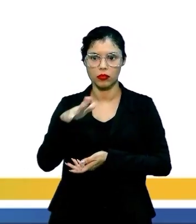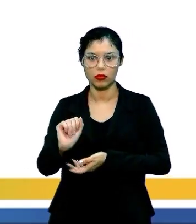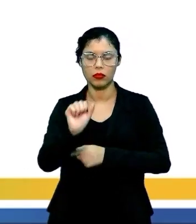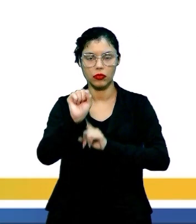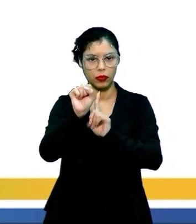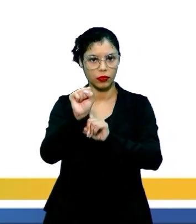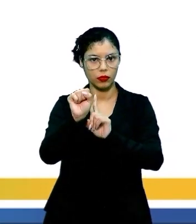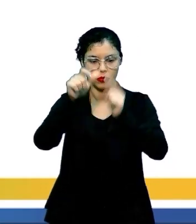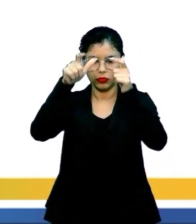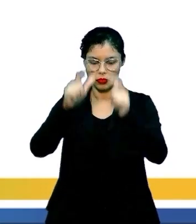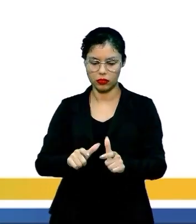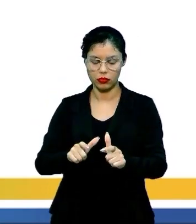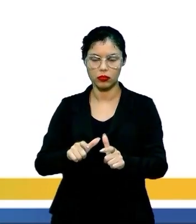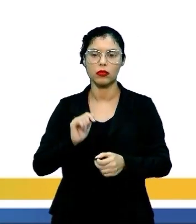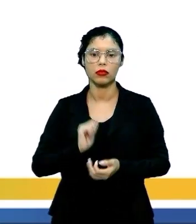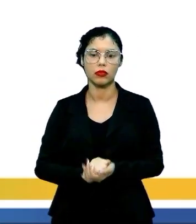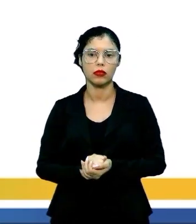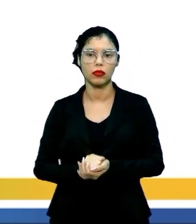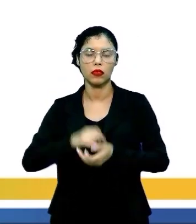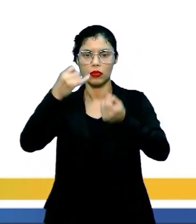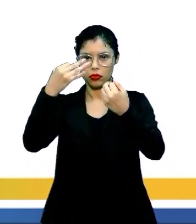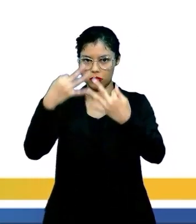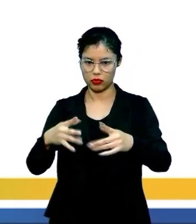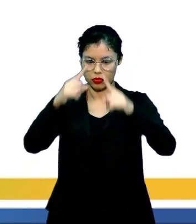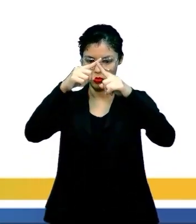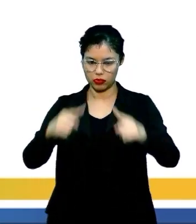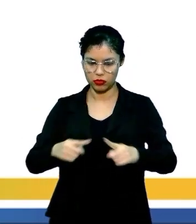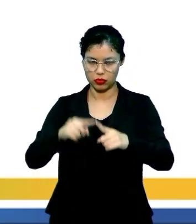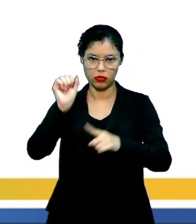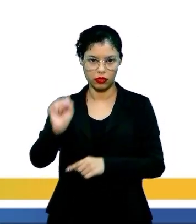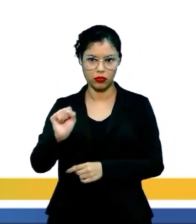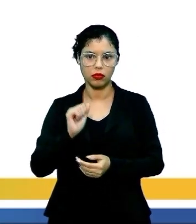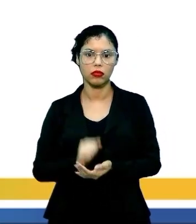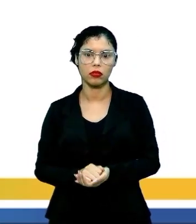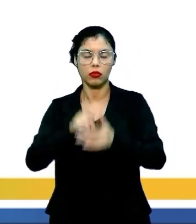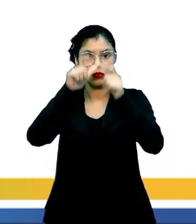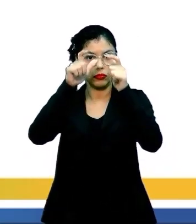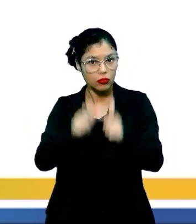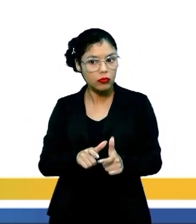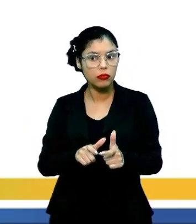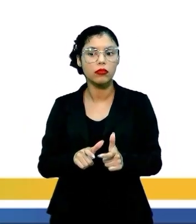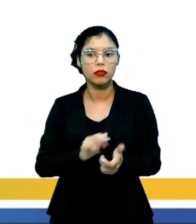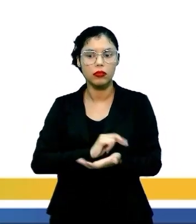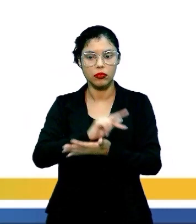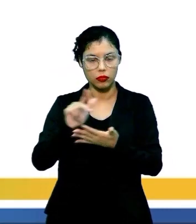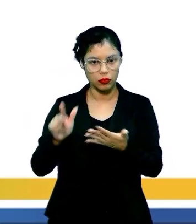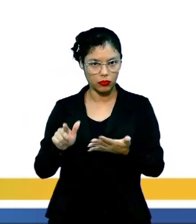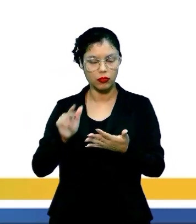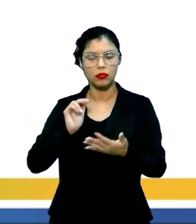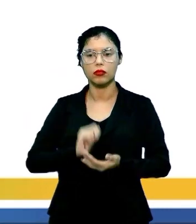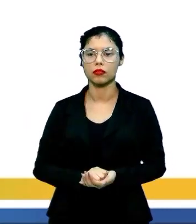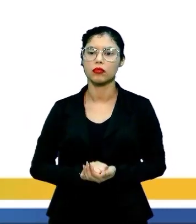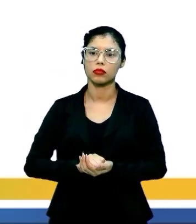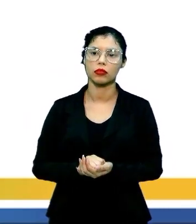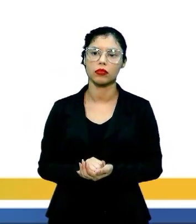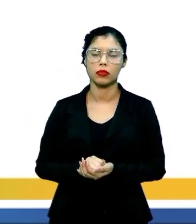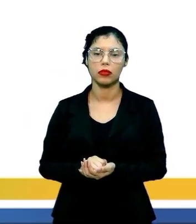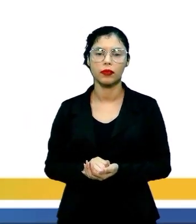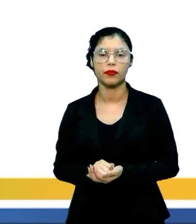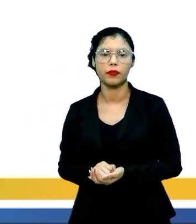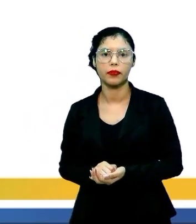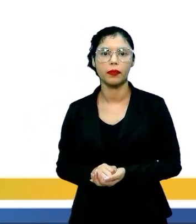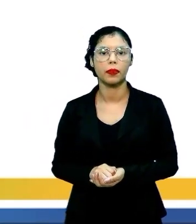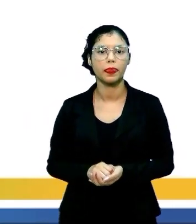S seria o espaço. Então, quando eu trato a respeito de ΔS, estou me referindo à variação de espaço.